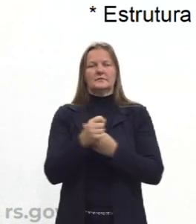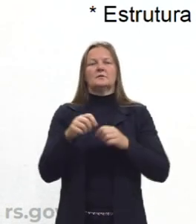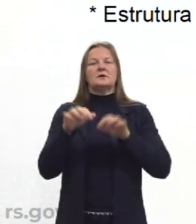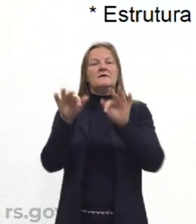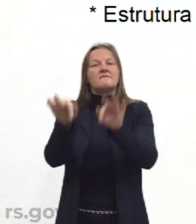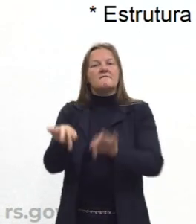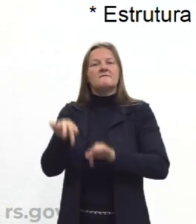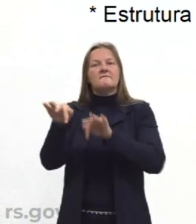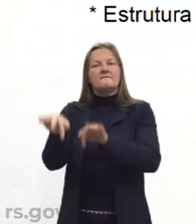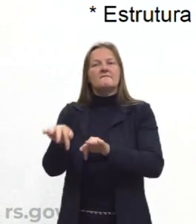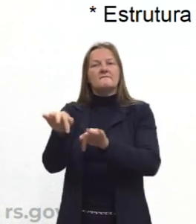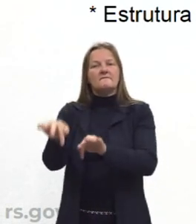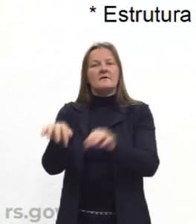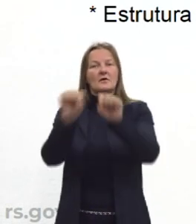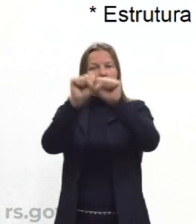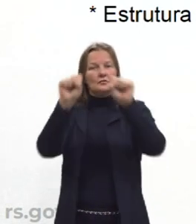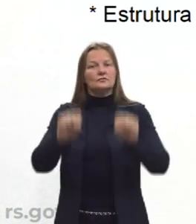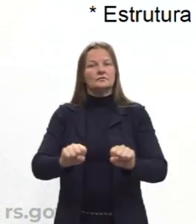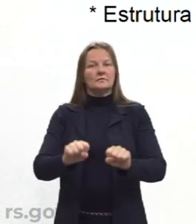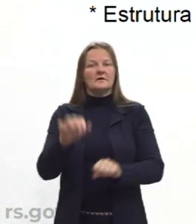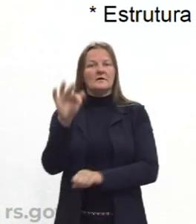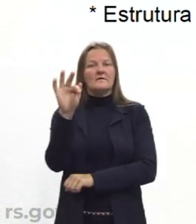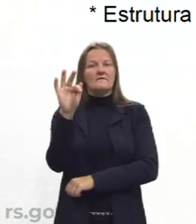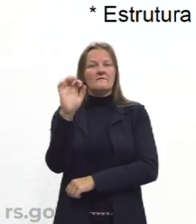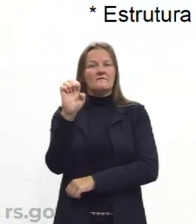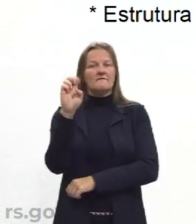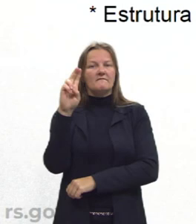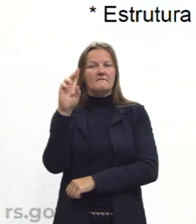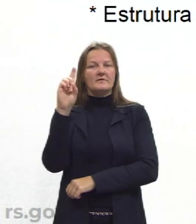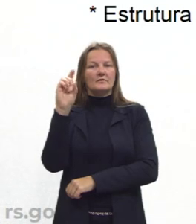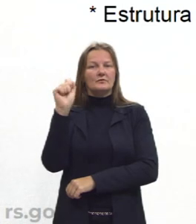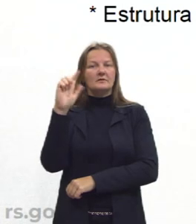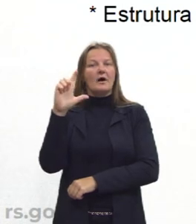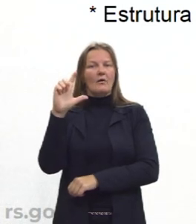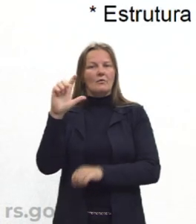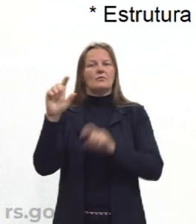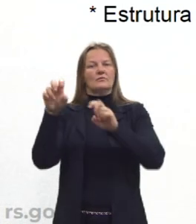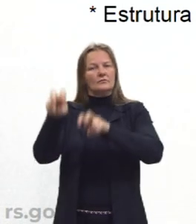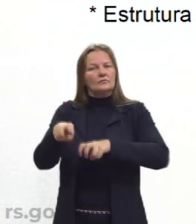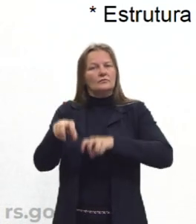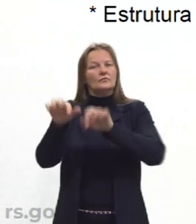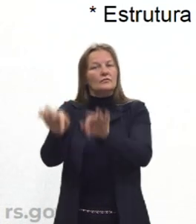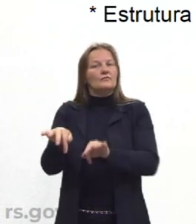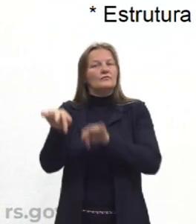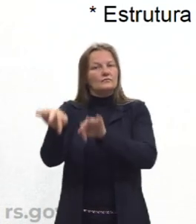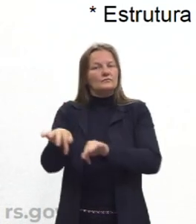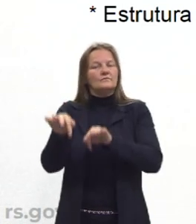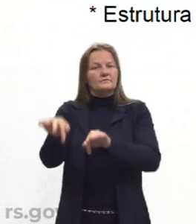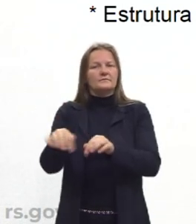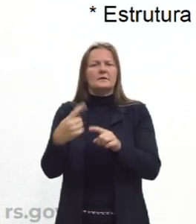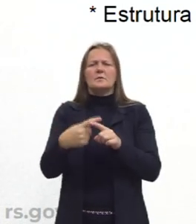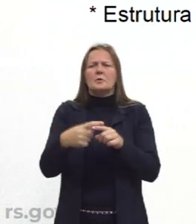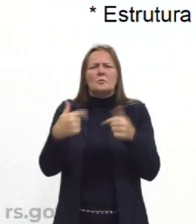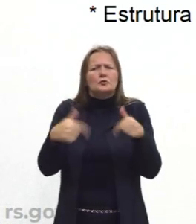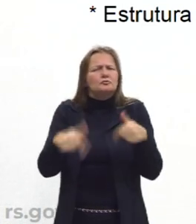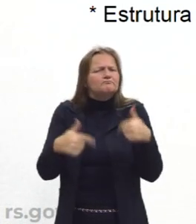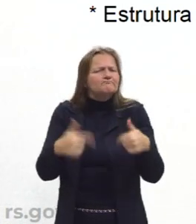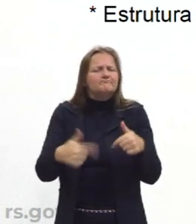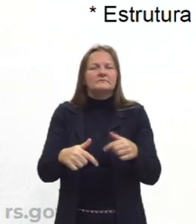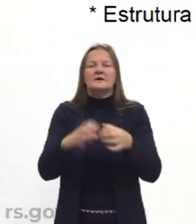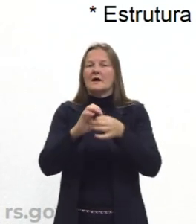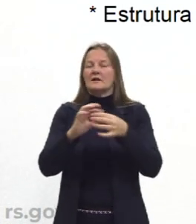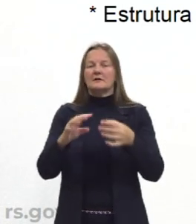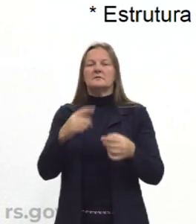feudal Nós também já Vimos que não é o sistema escravocrata né o sistema serviu a pessoa por